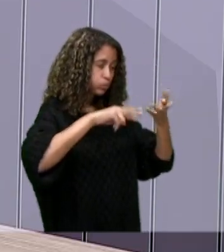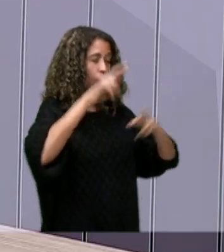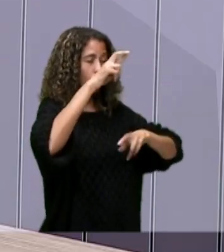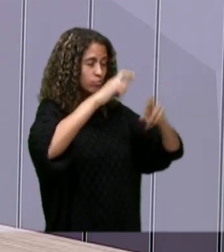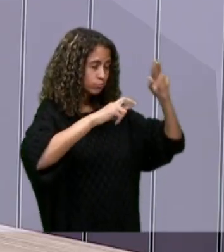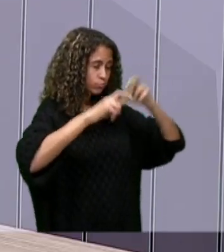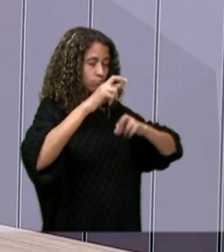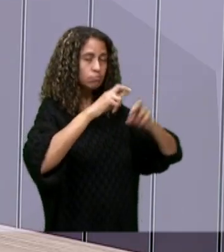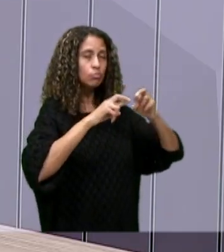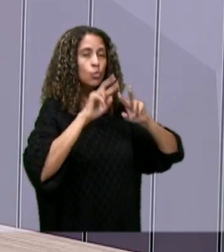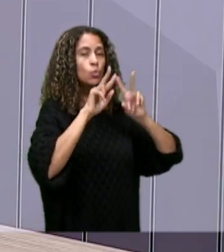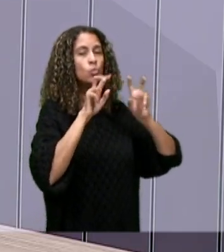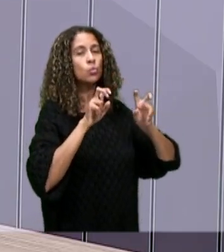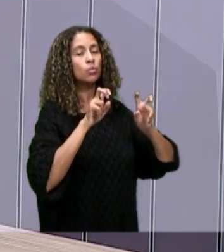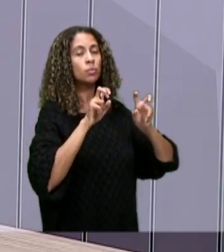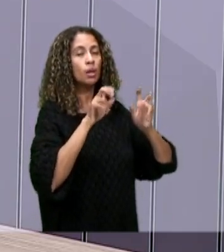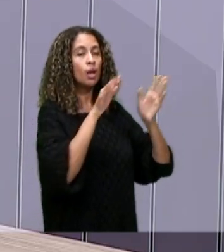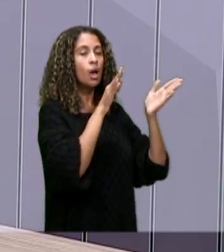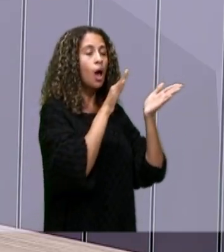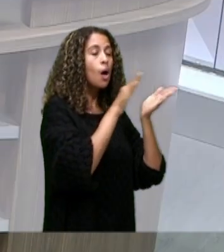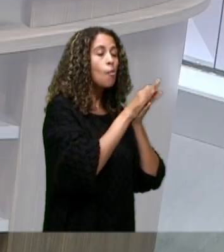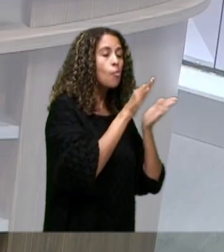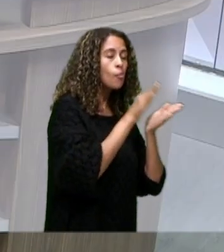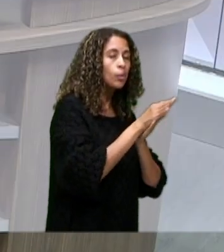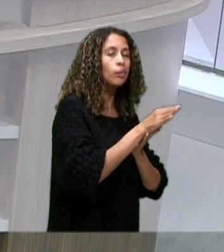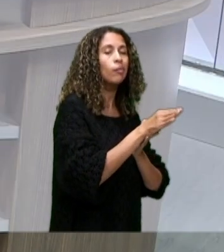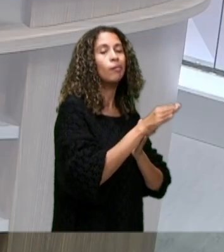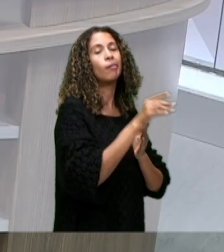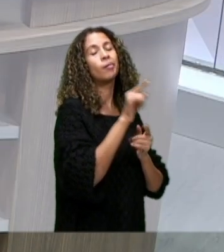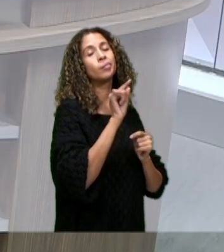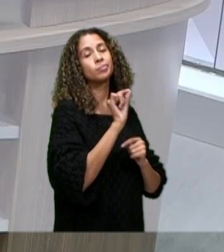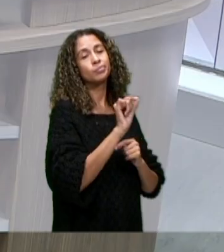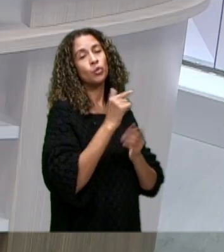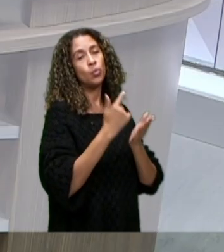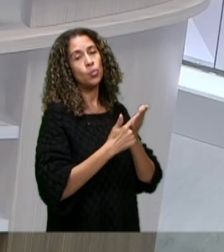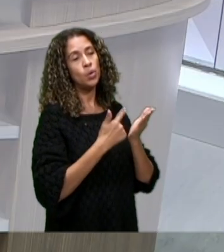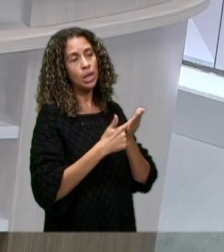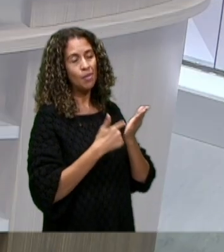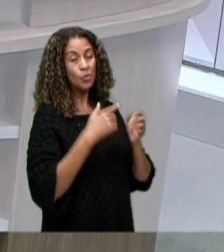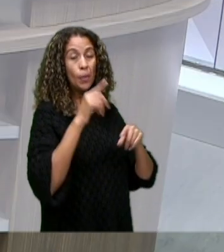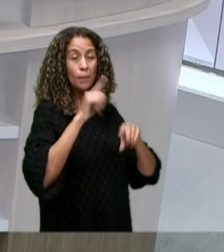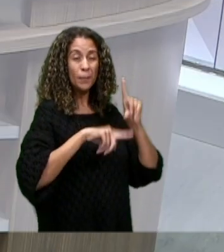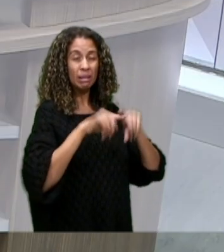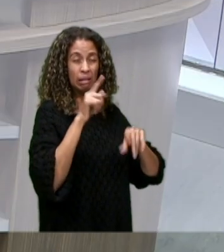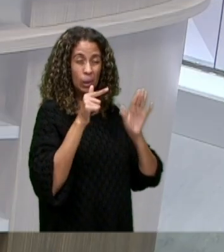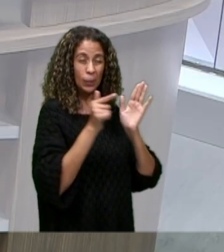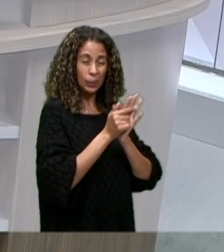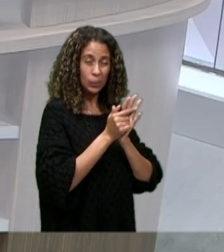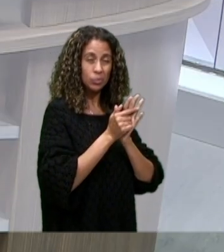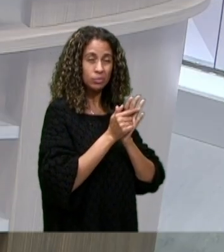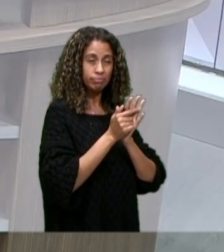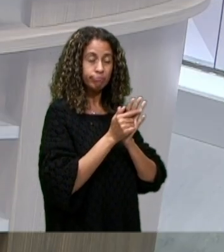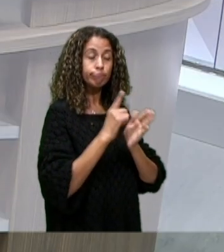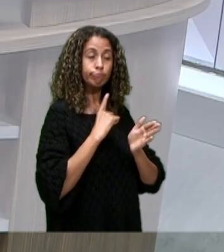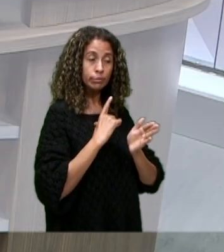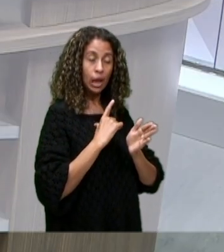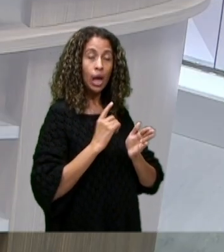enfim, a questão da publicação de um livro físico tem um